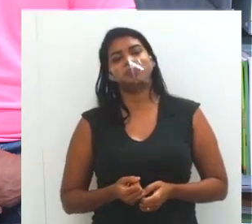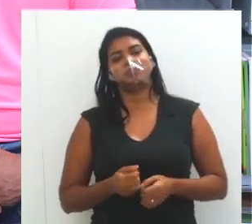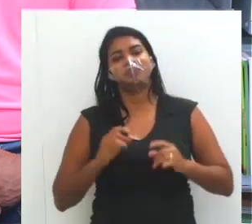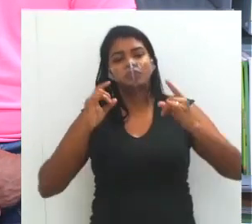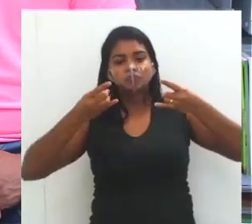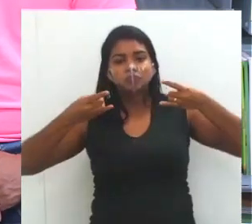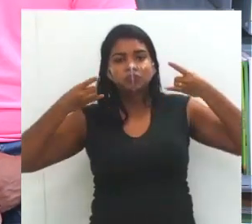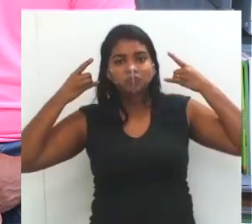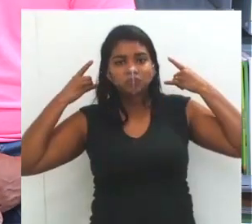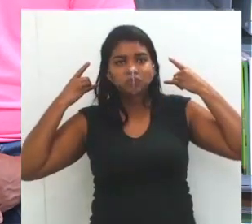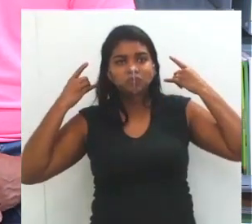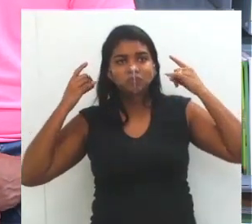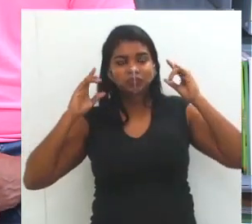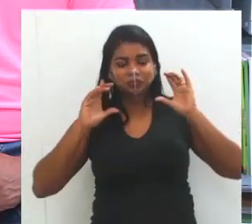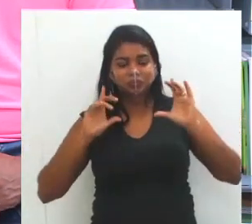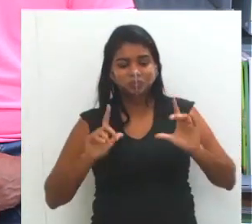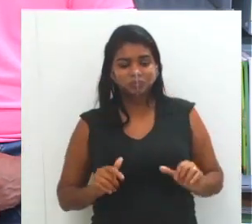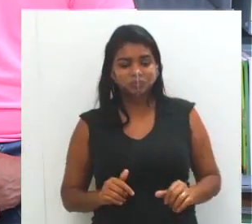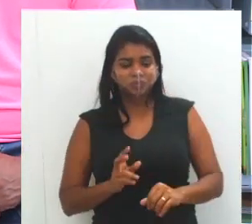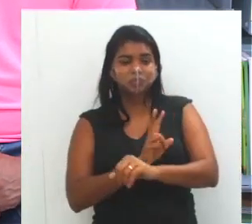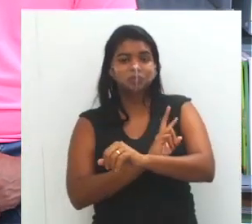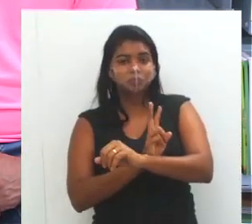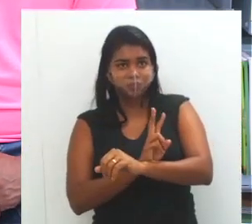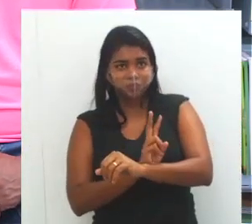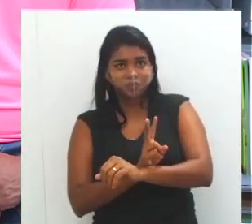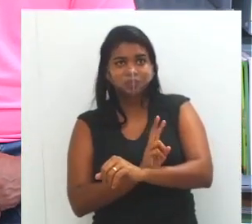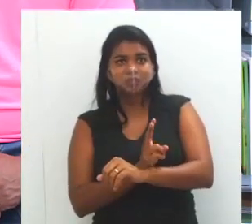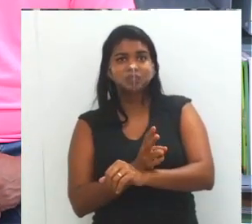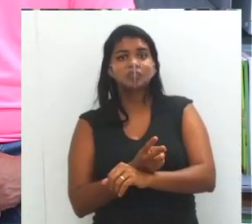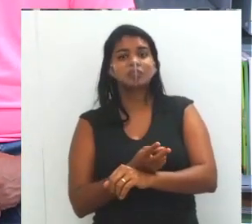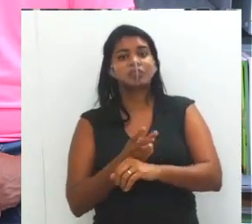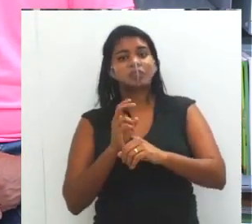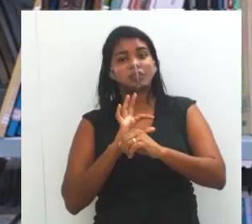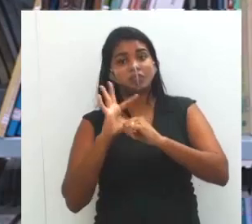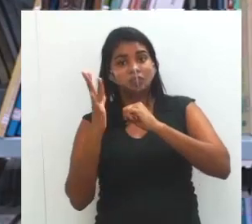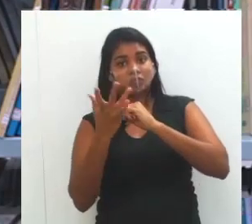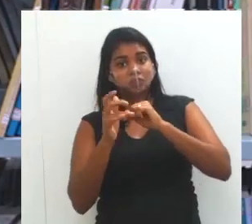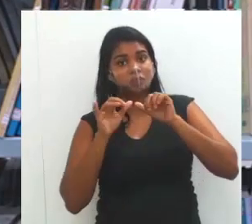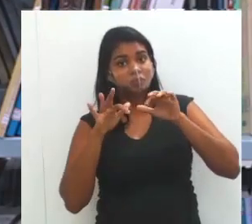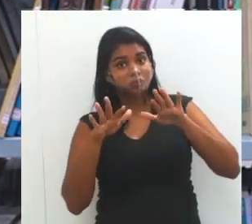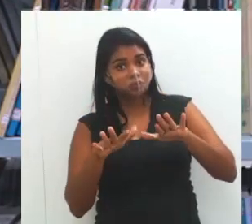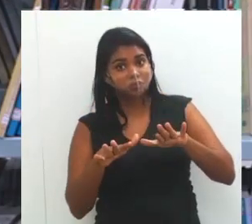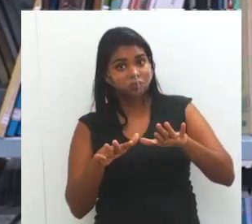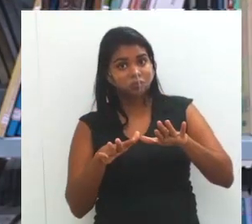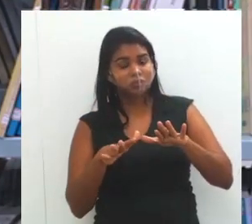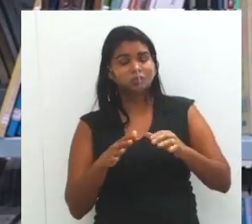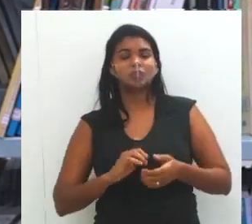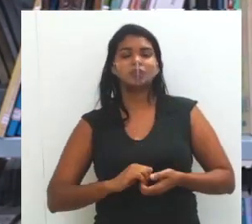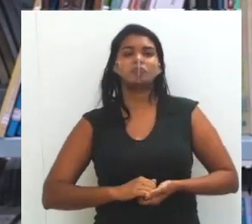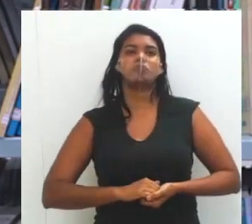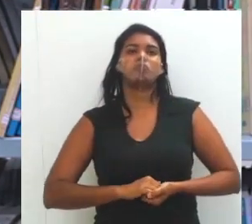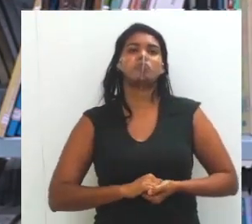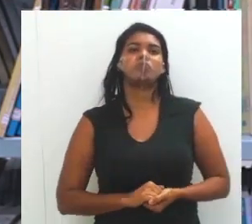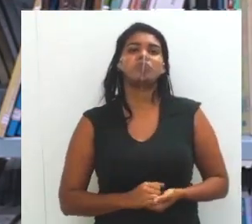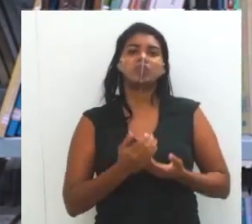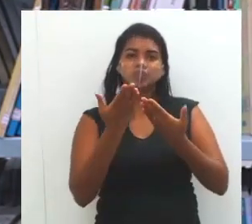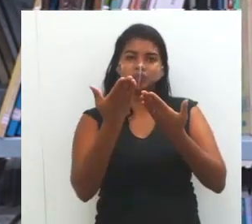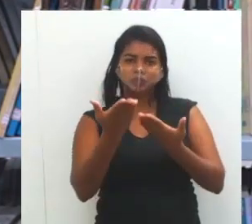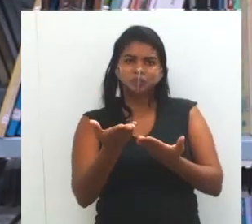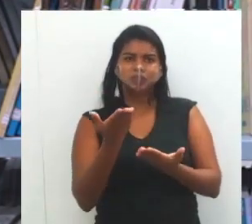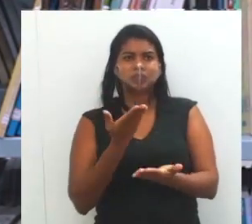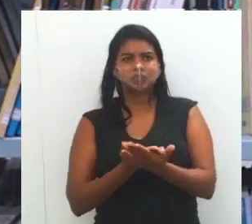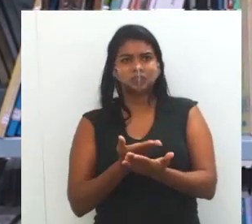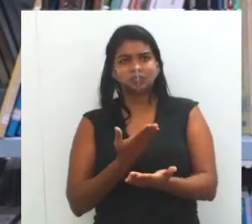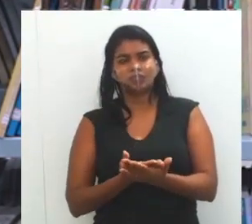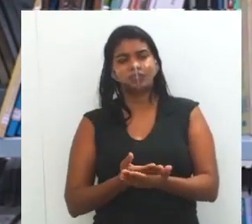quê? A questão, como eu poderia dizer, contra o coronavírus, certo? Da higienização. Então, para vocês